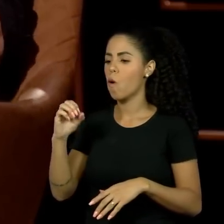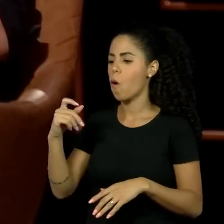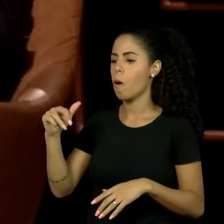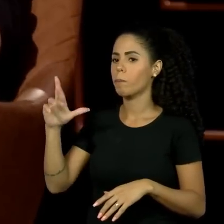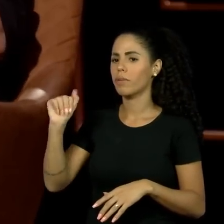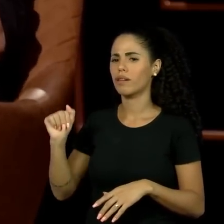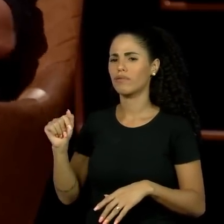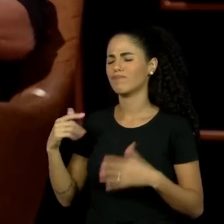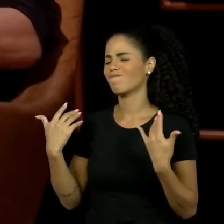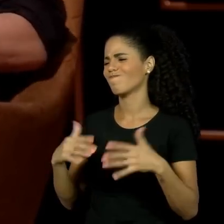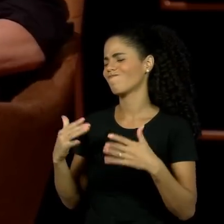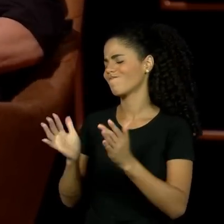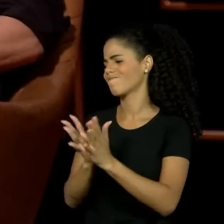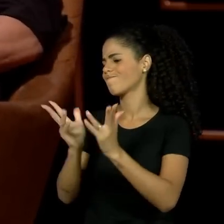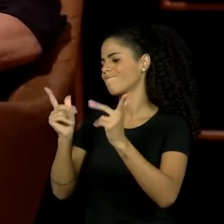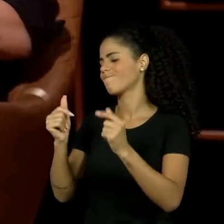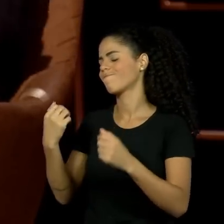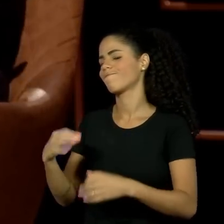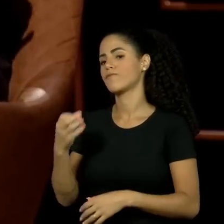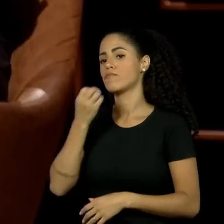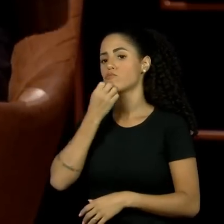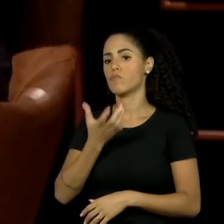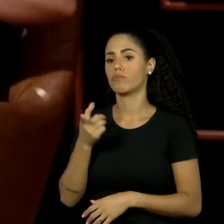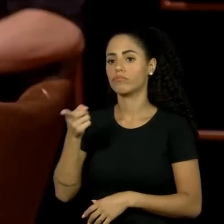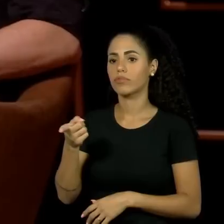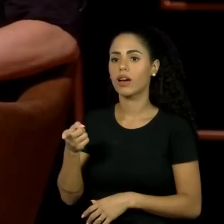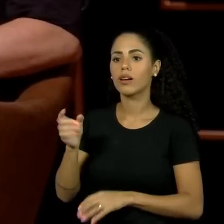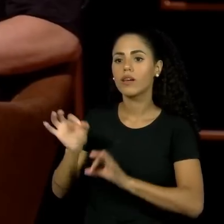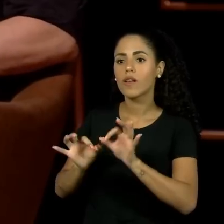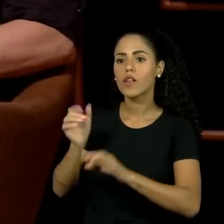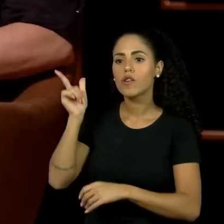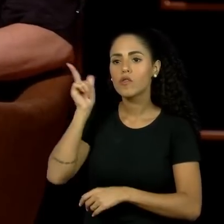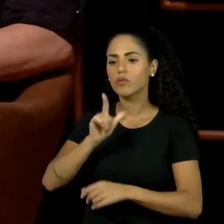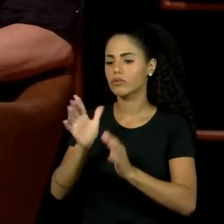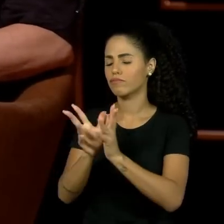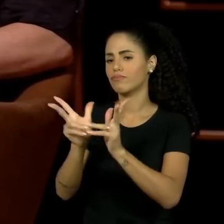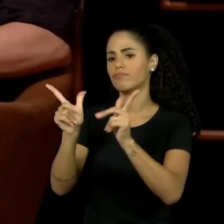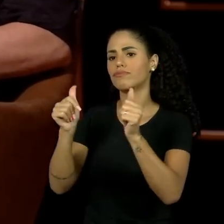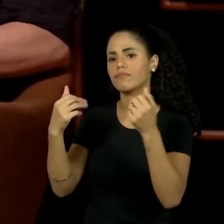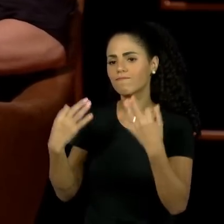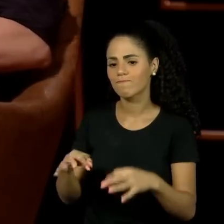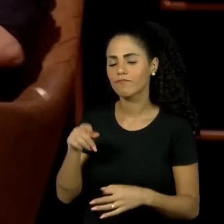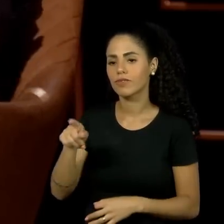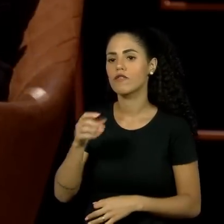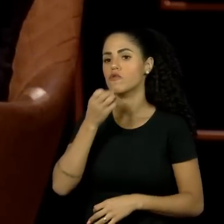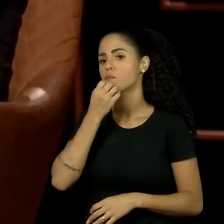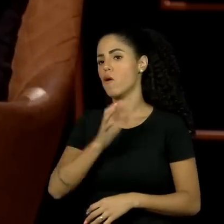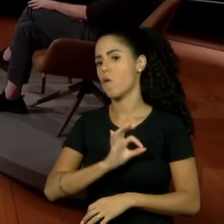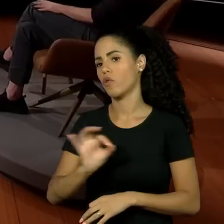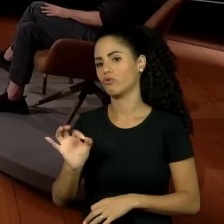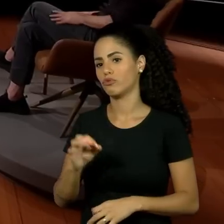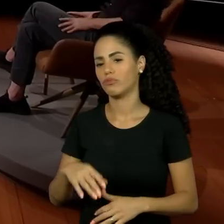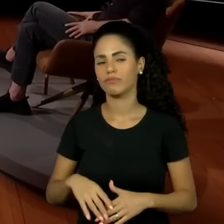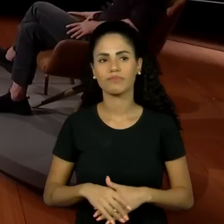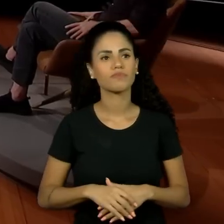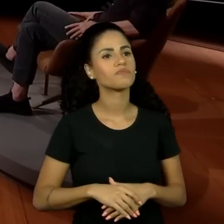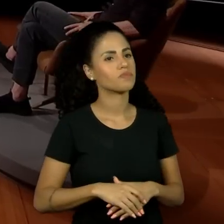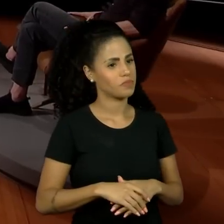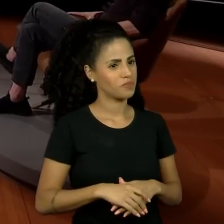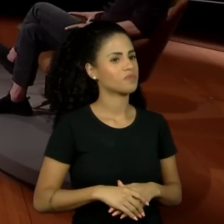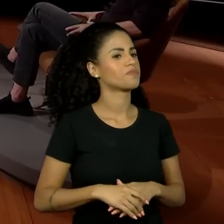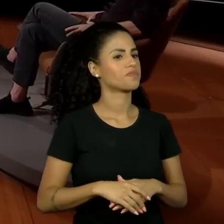engata ali nos probleminhas. A ópera fluiu maravilhosamente bem e foi um resultado lindo.